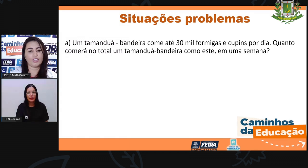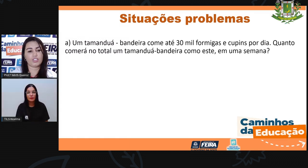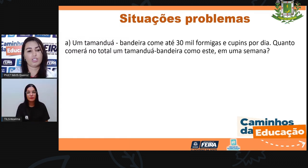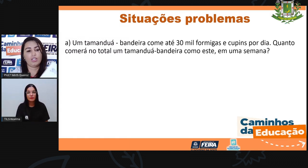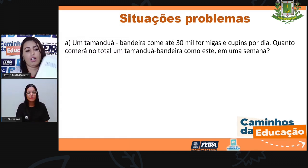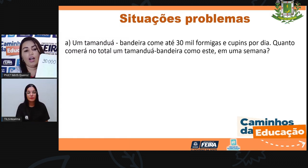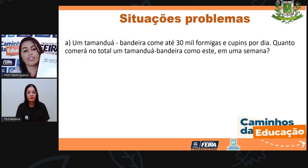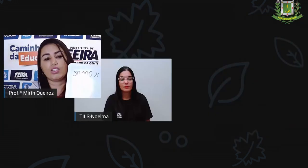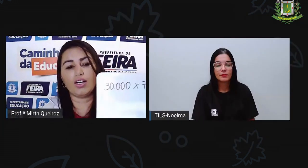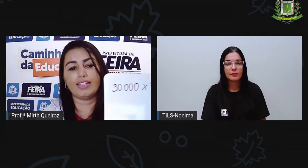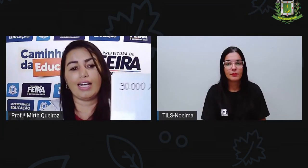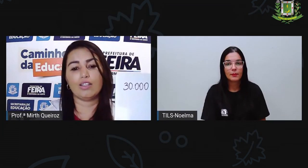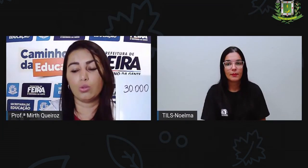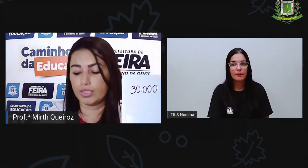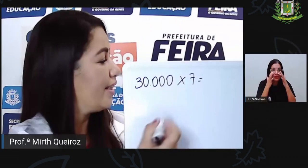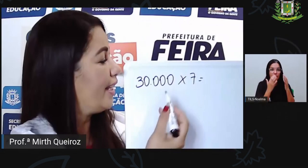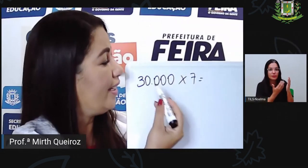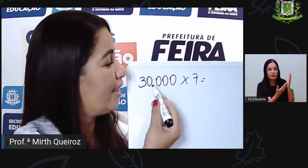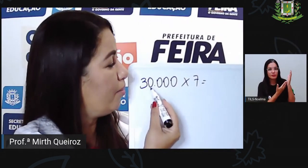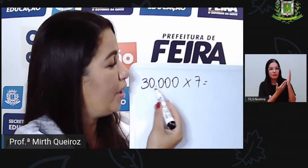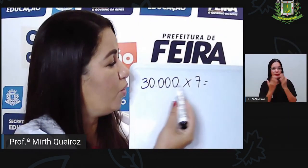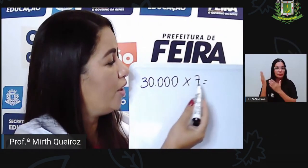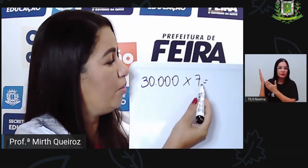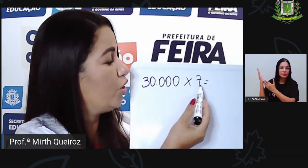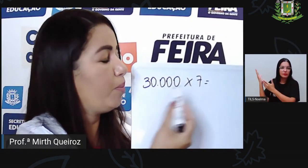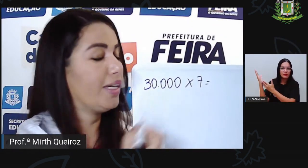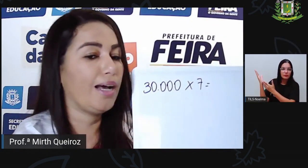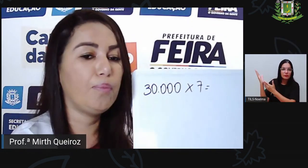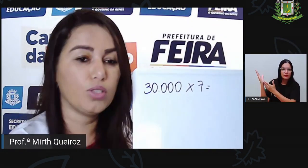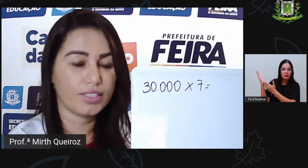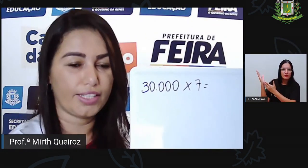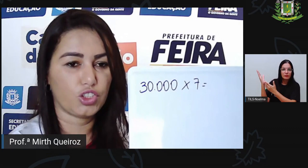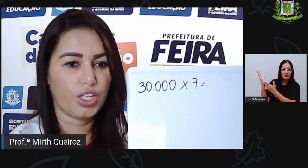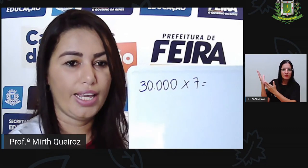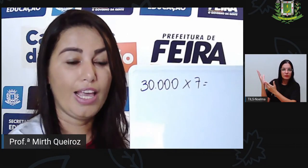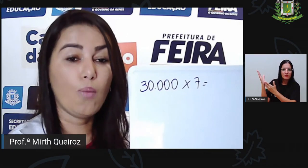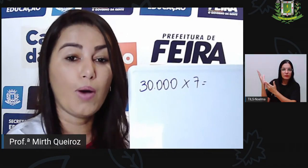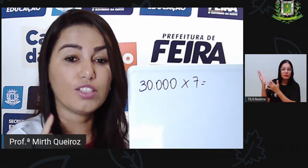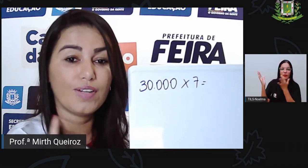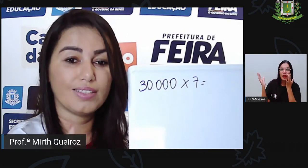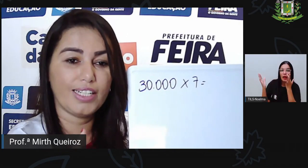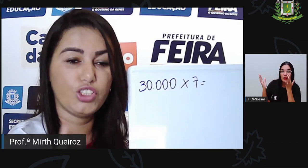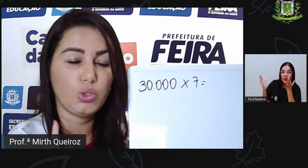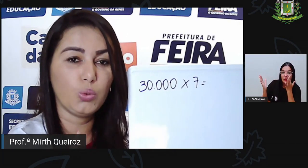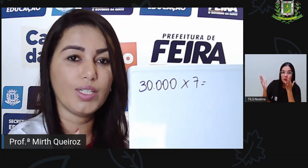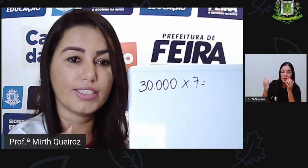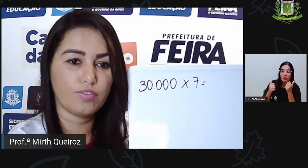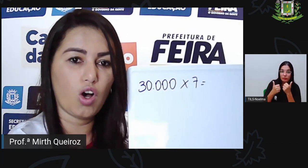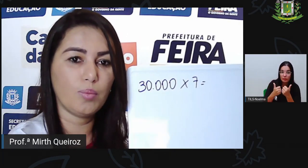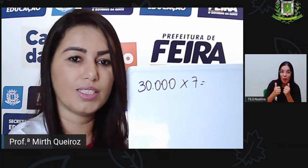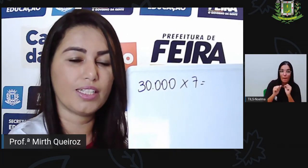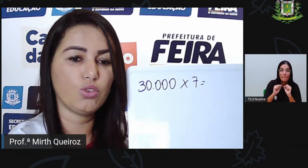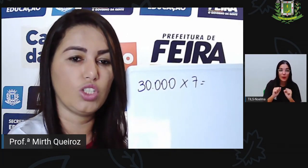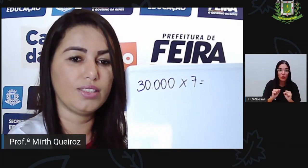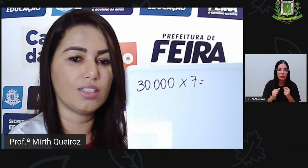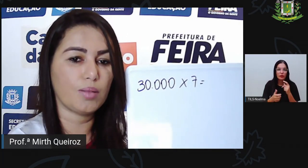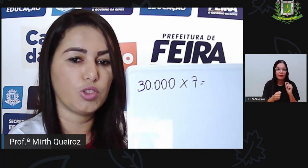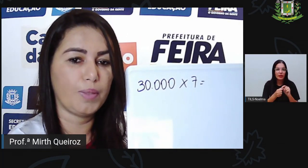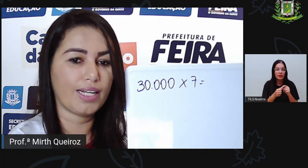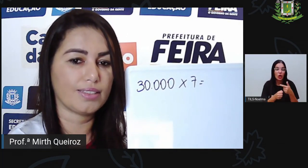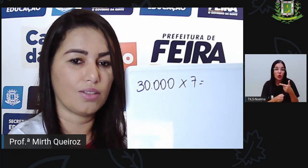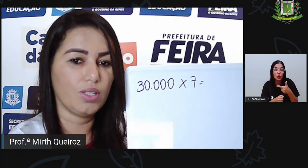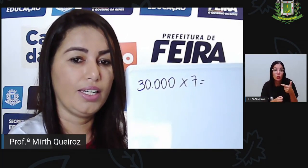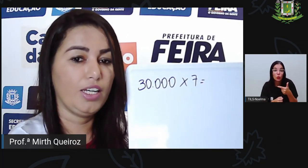por 7. Olha só aqui na lousa, 30 mil e multiplicar por 7. Eu posso fazer de duas formas aqui, utilizando